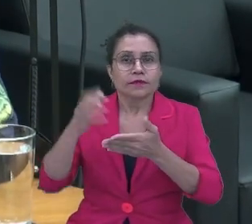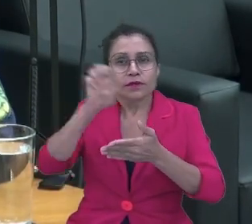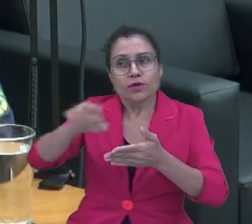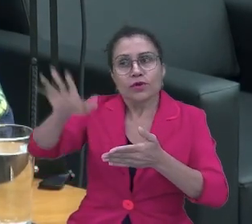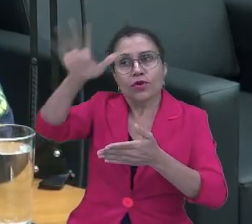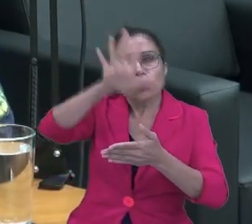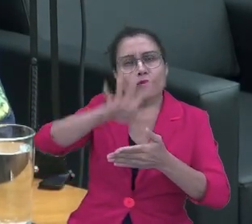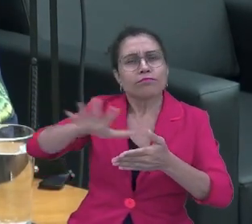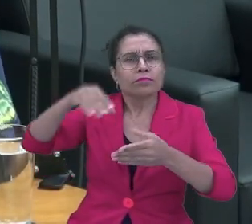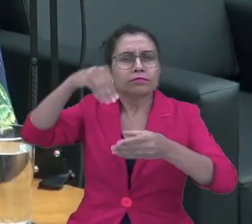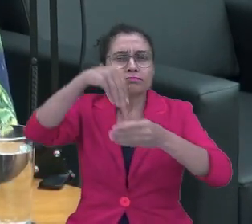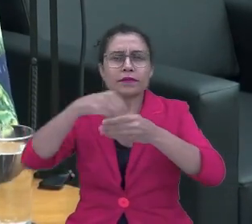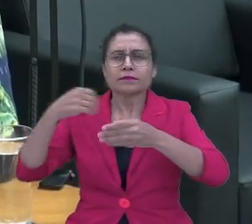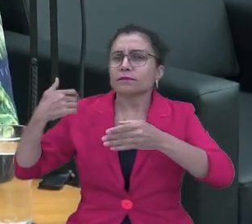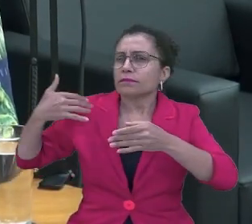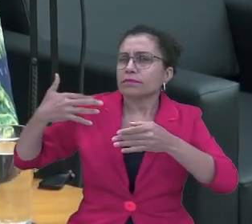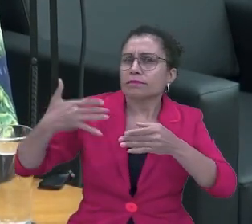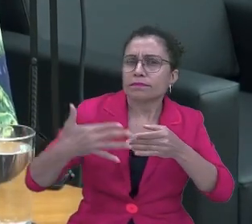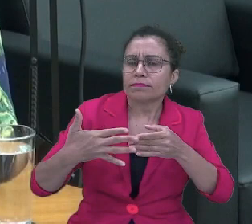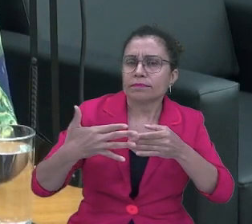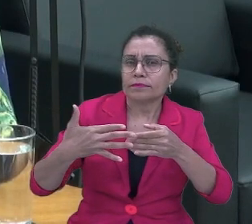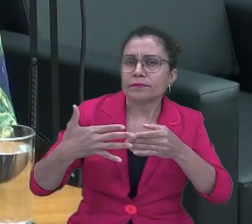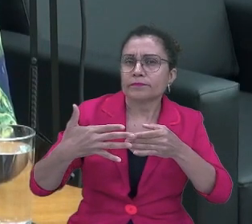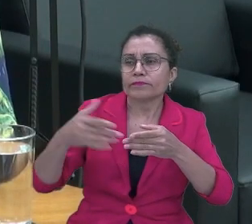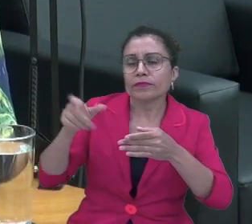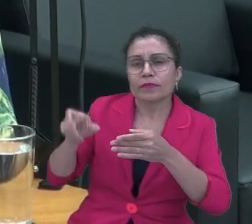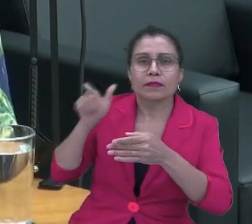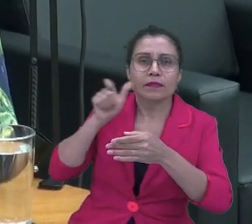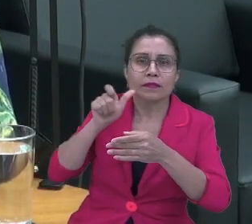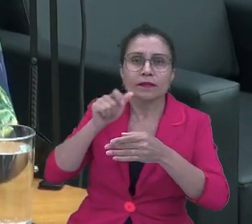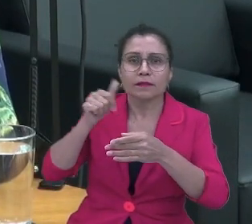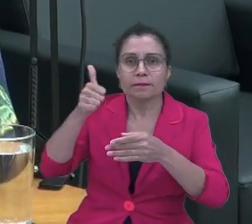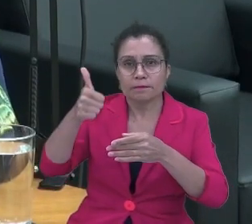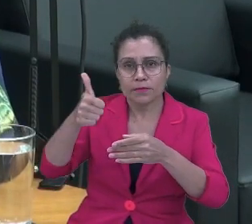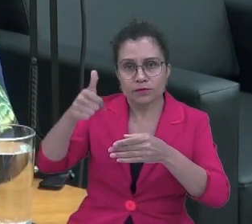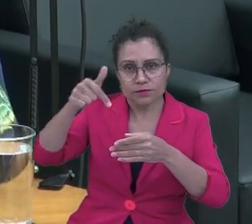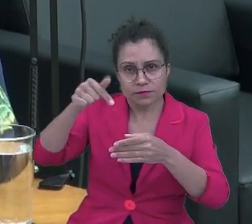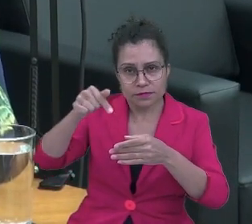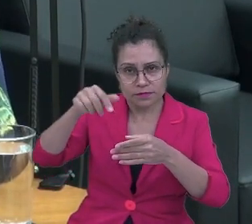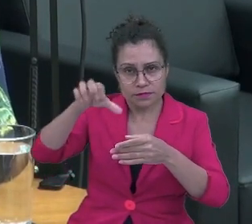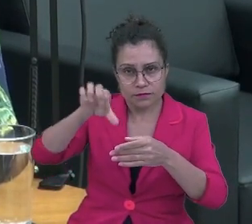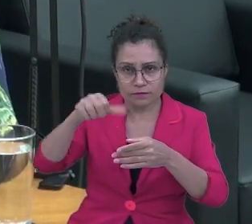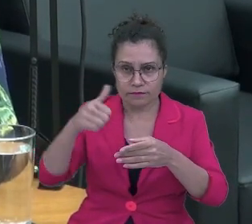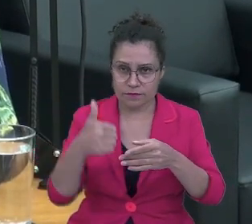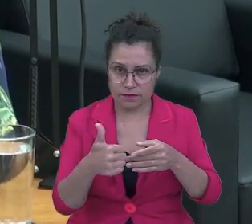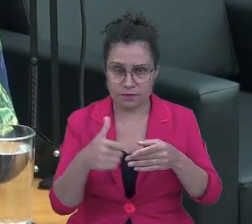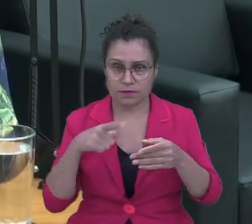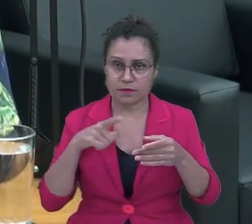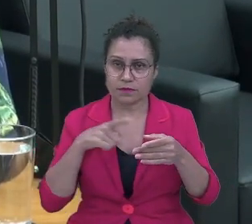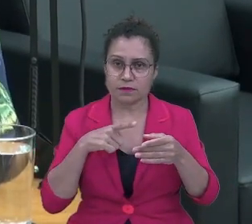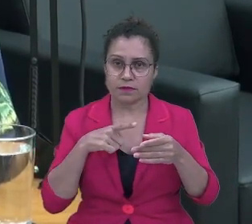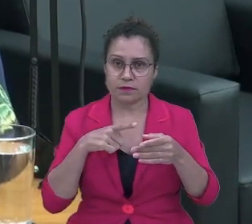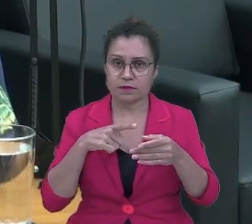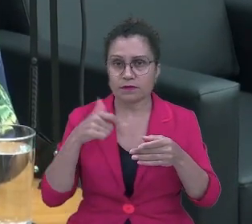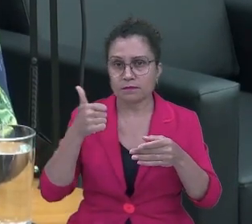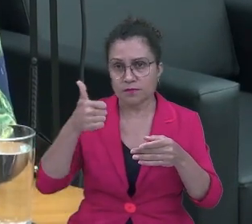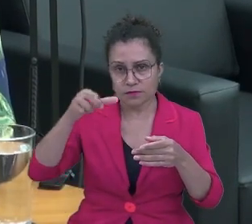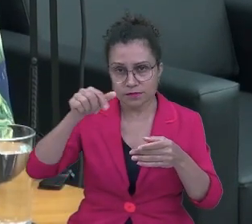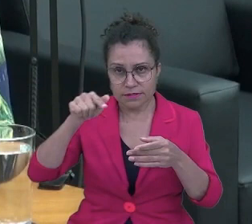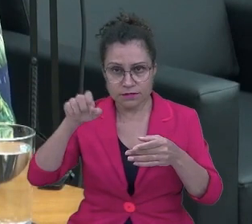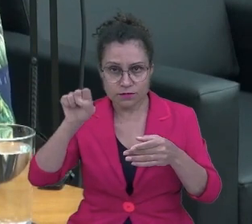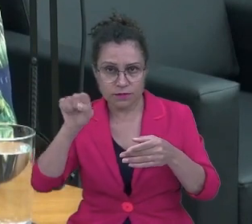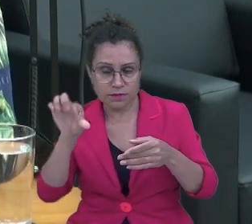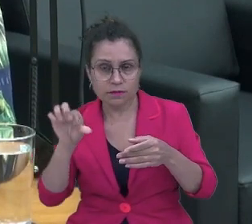dentro desse processo. E a Olympe de Gouges, ela, em 1791, existiu, em 1789,